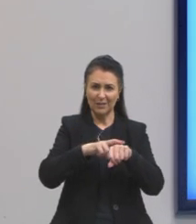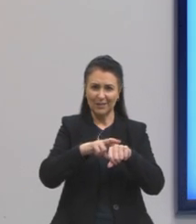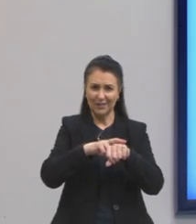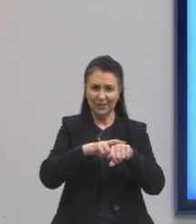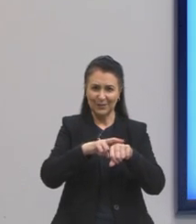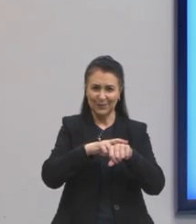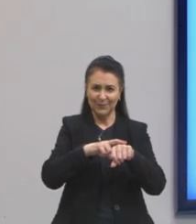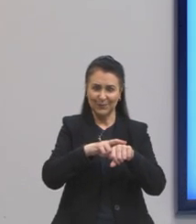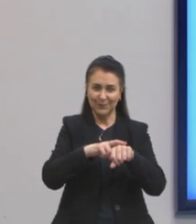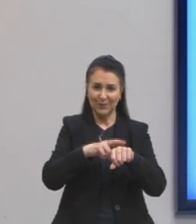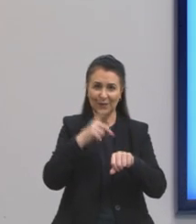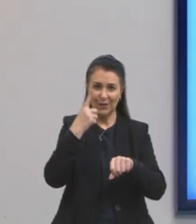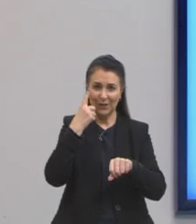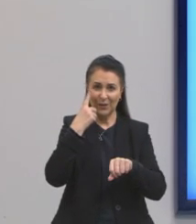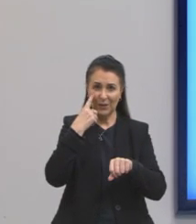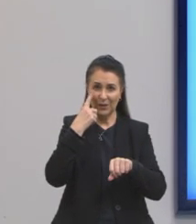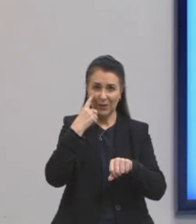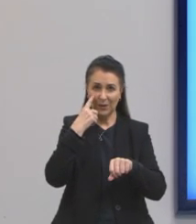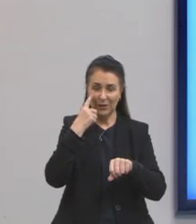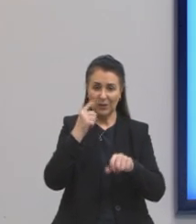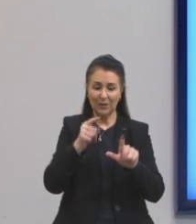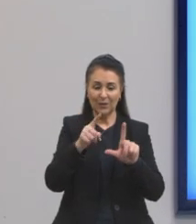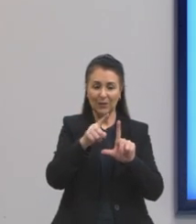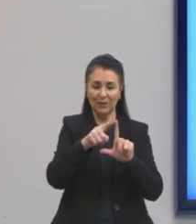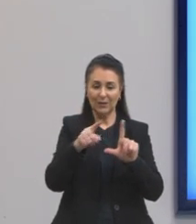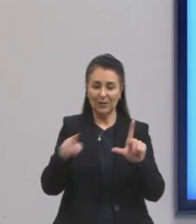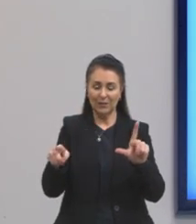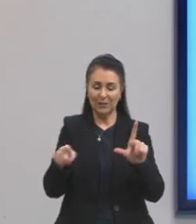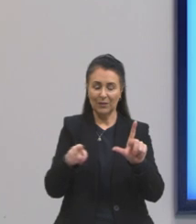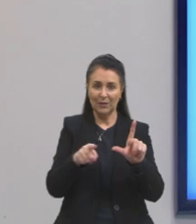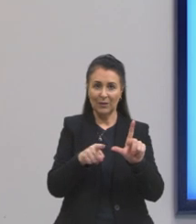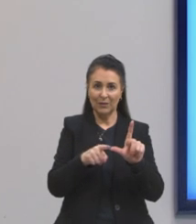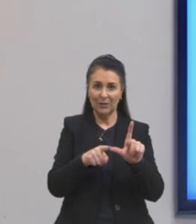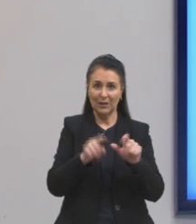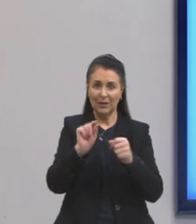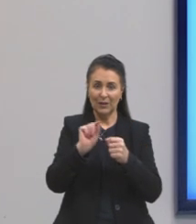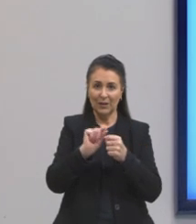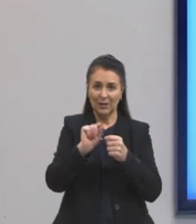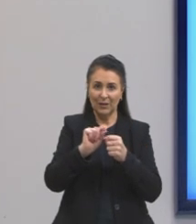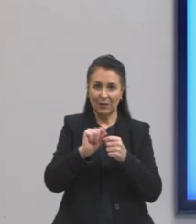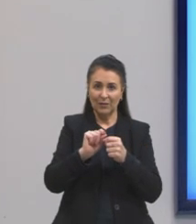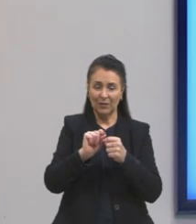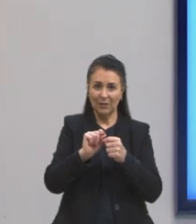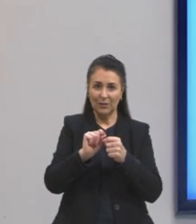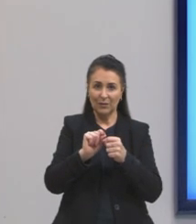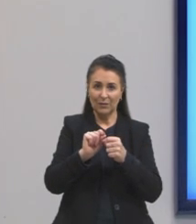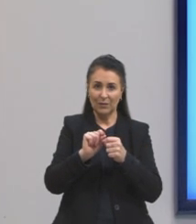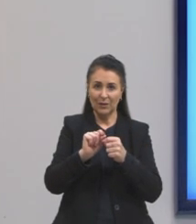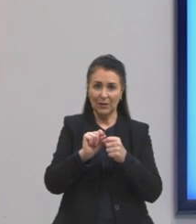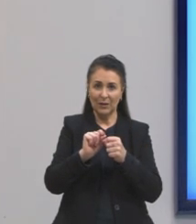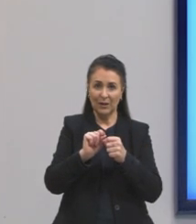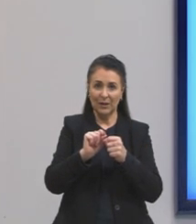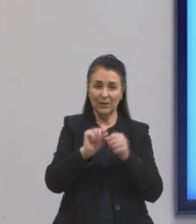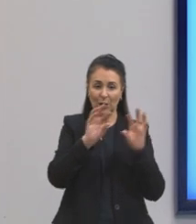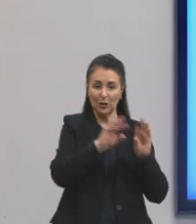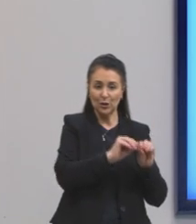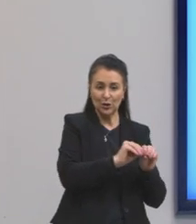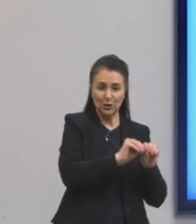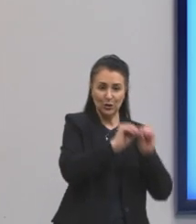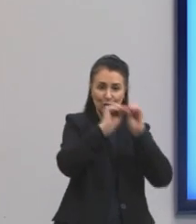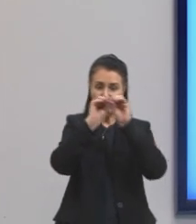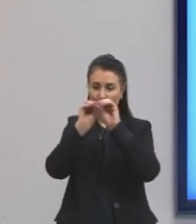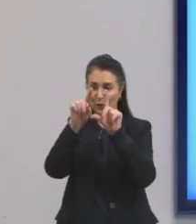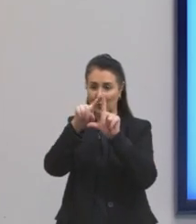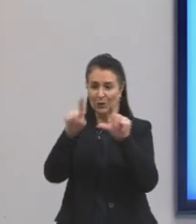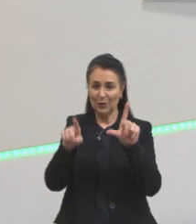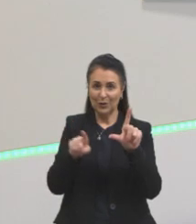honrosa Mas então eu tenho aqui esse triângulo retângulo eu fiz então uma uma consideração aqui ó puxei desbloqueie esse